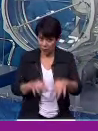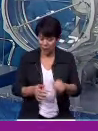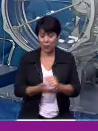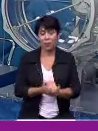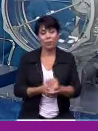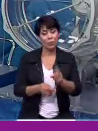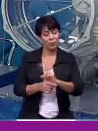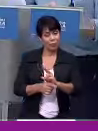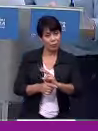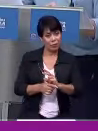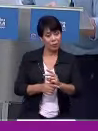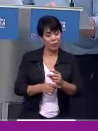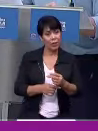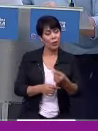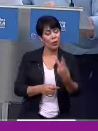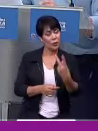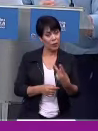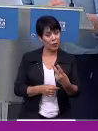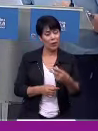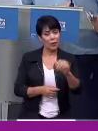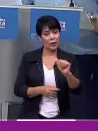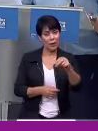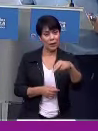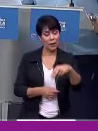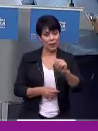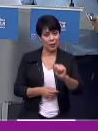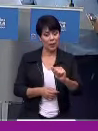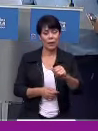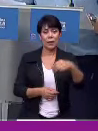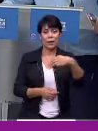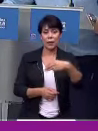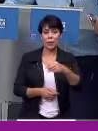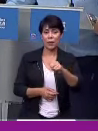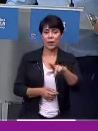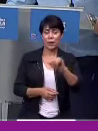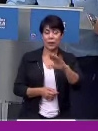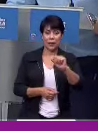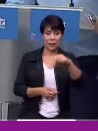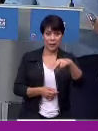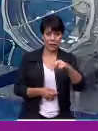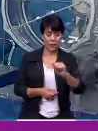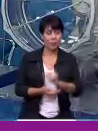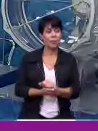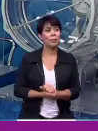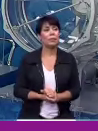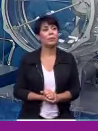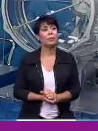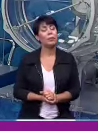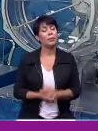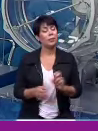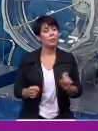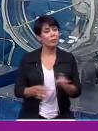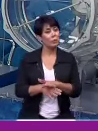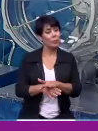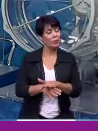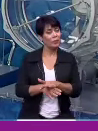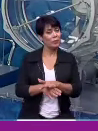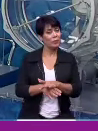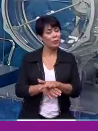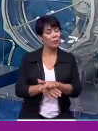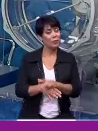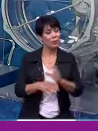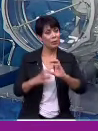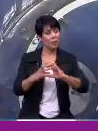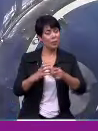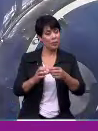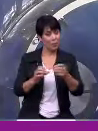Loto Fácil, aqui estão nossas auditoras populares, Ana da Silva e Mariana Maciel. Tudo pronto?